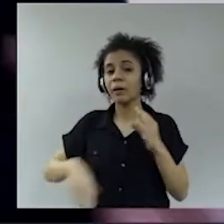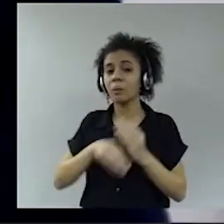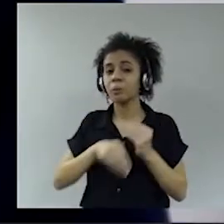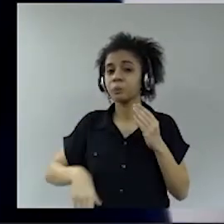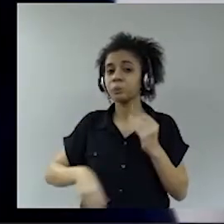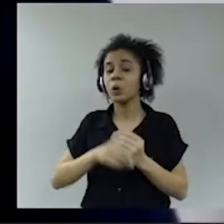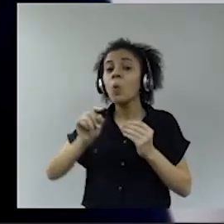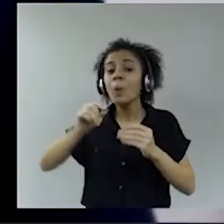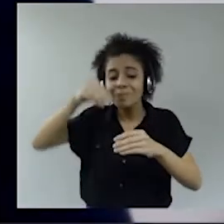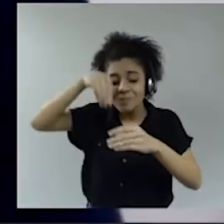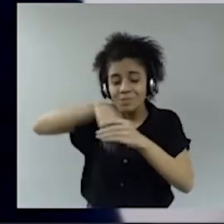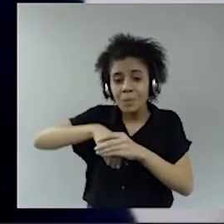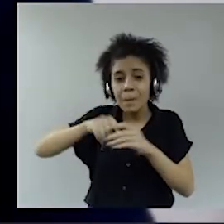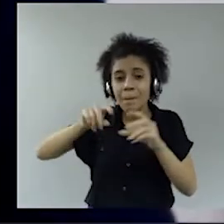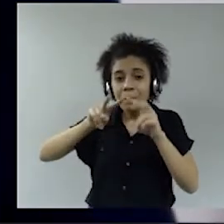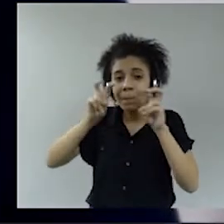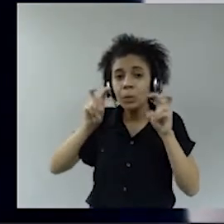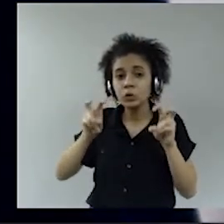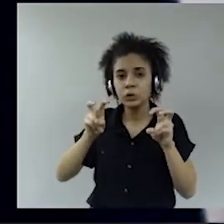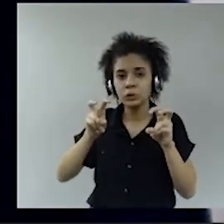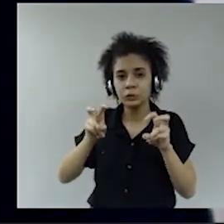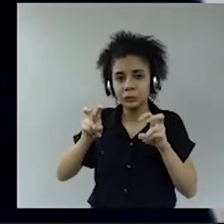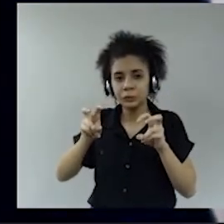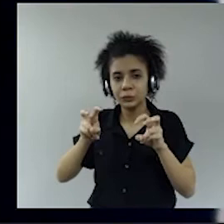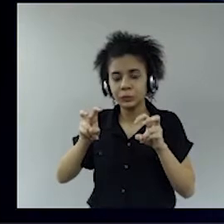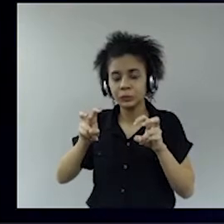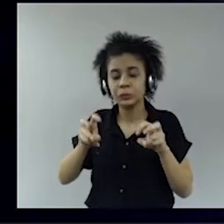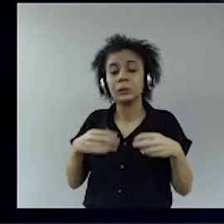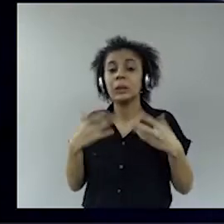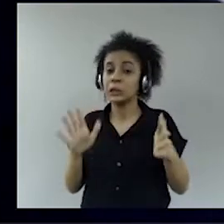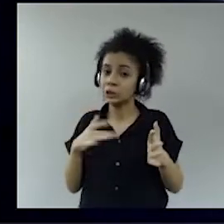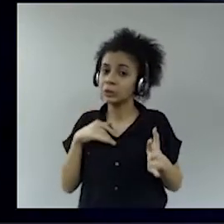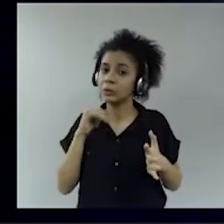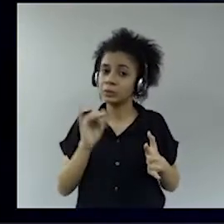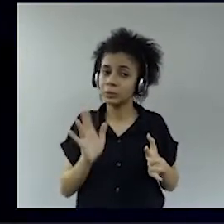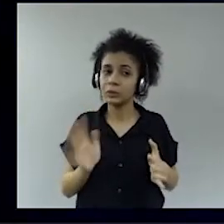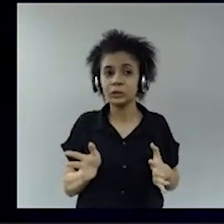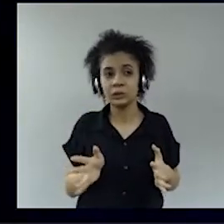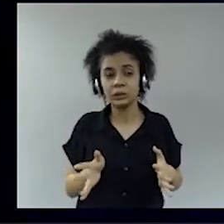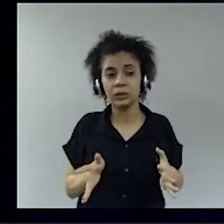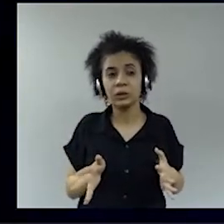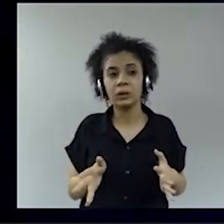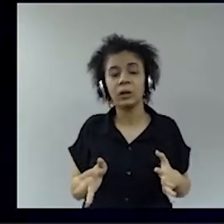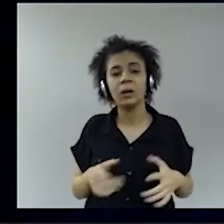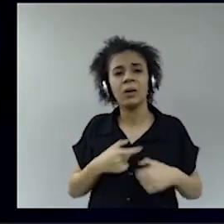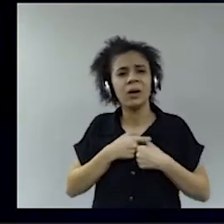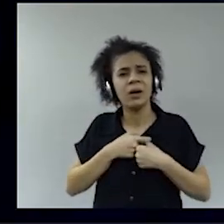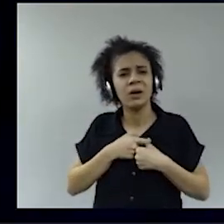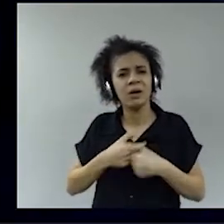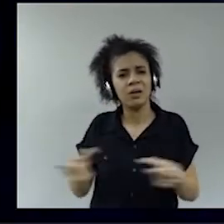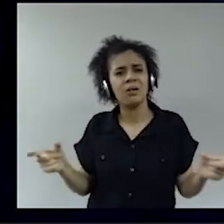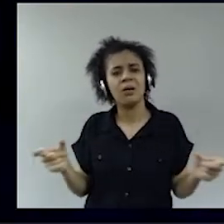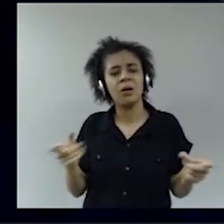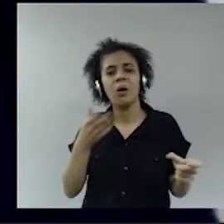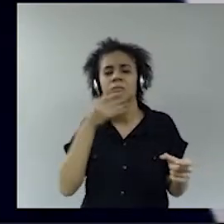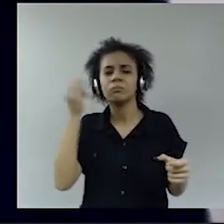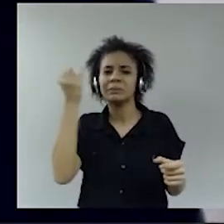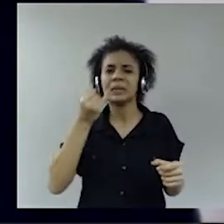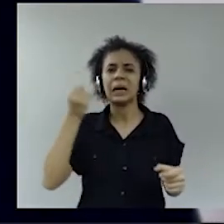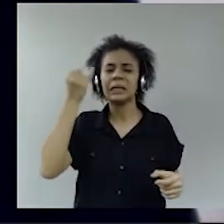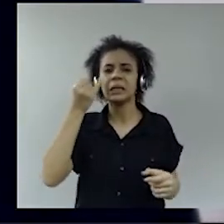o núcleo de uma minorante penal. Já disse certa feita o grande tratadista